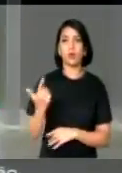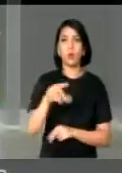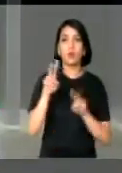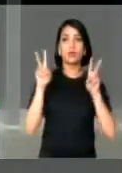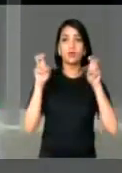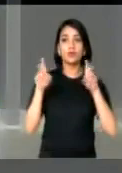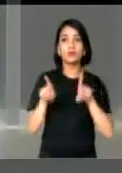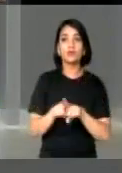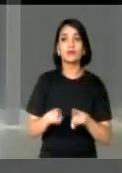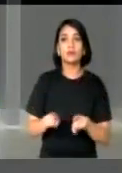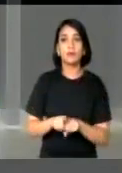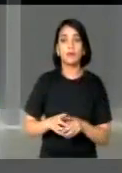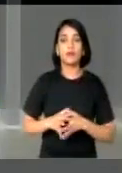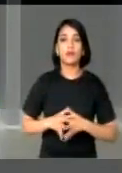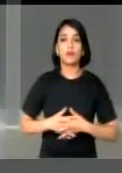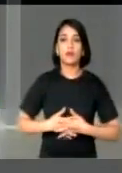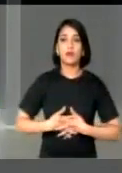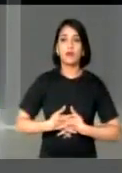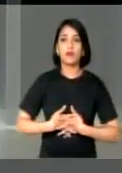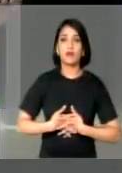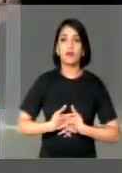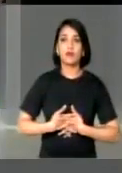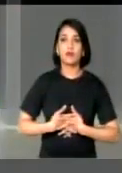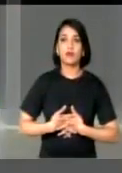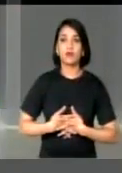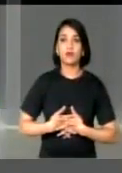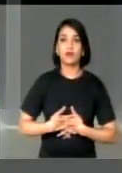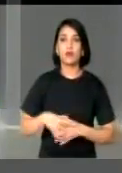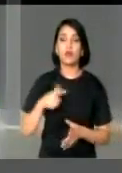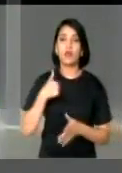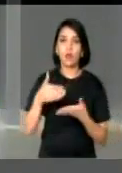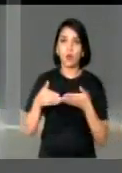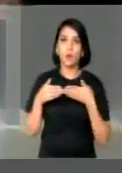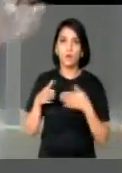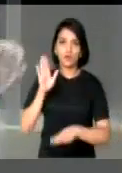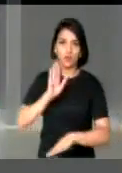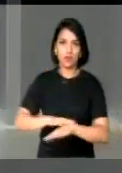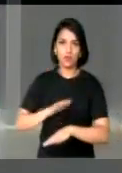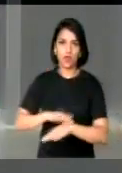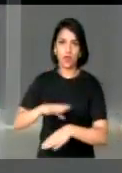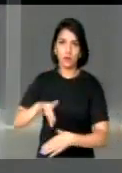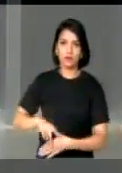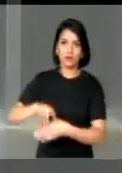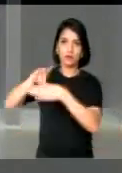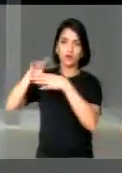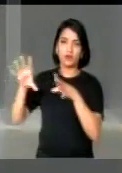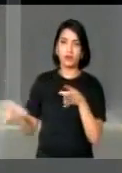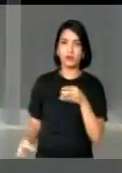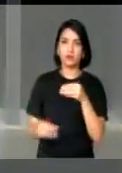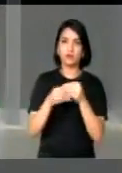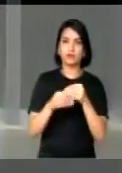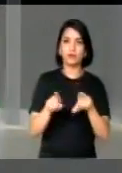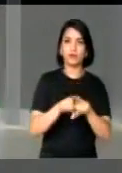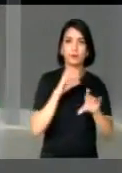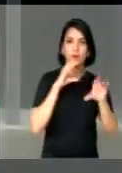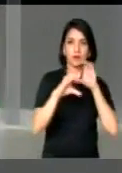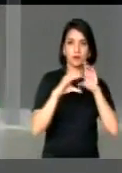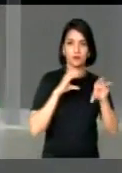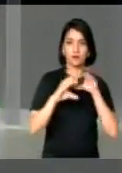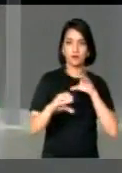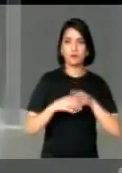presidente, eu solicitei a juntada do meu espaço de liderança com o de